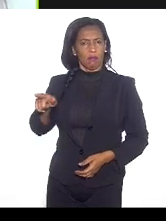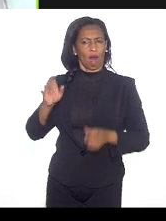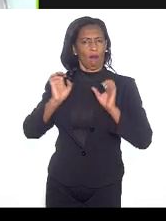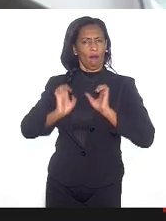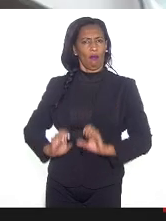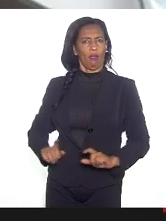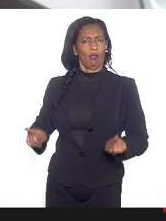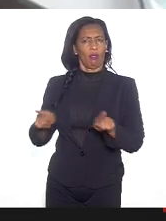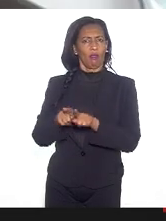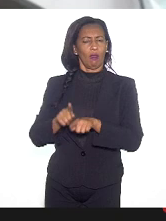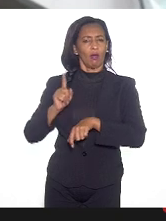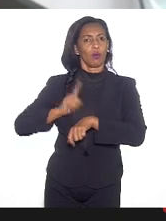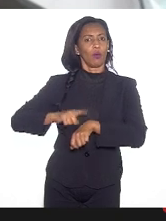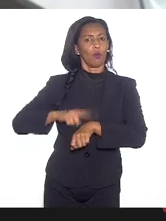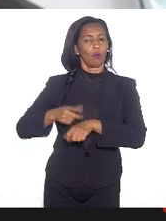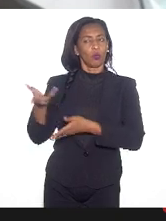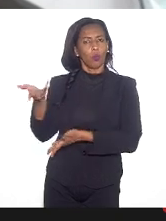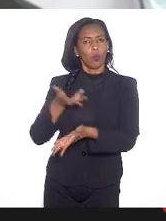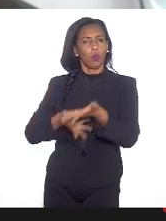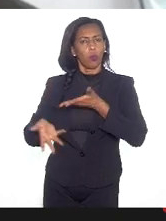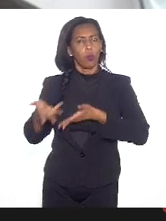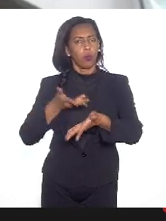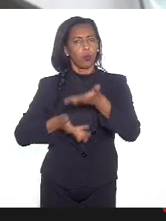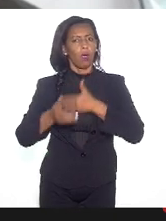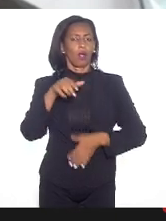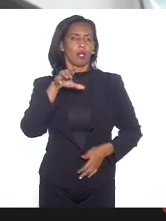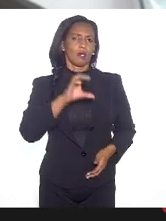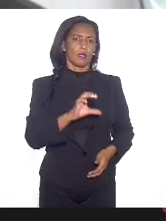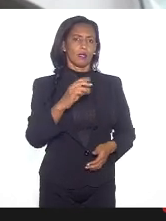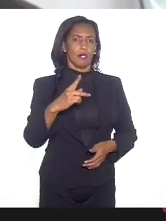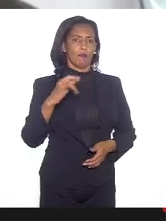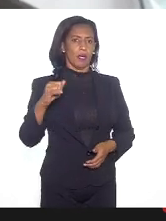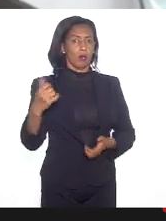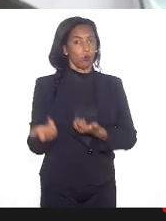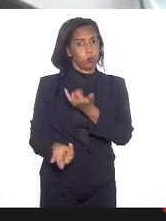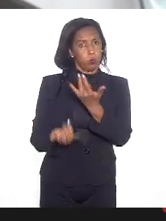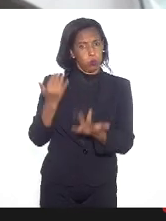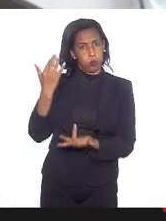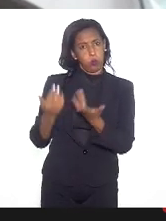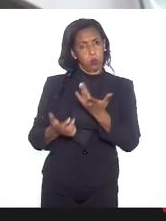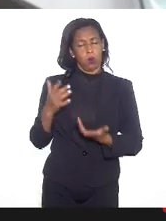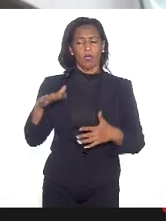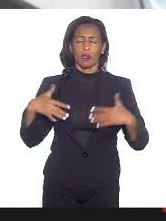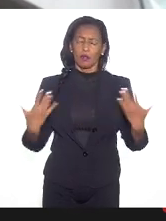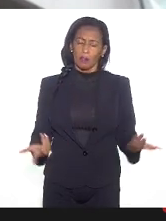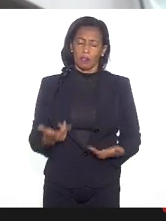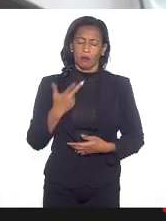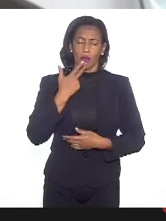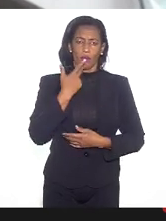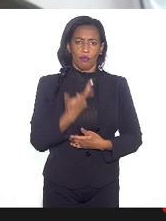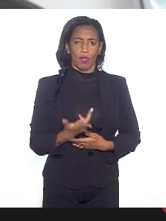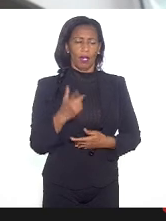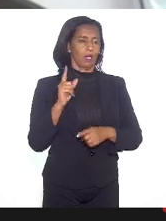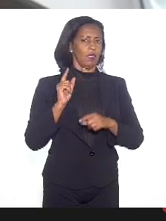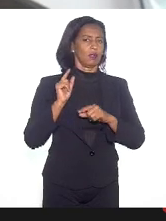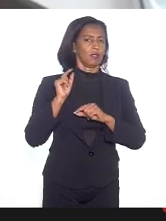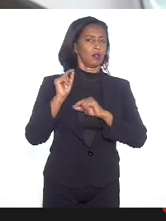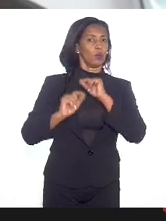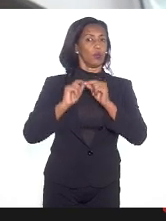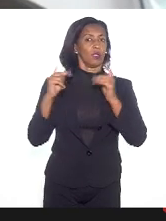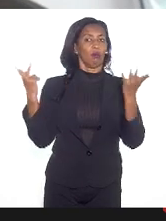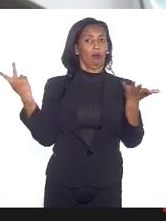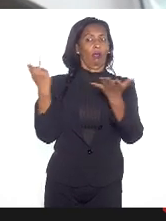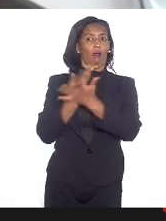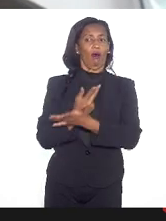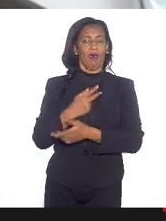durante o momento em que tivemos compartilhando ali na CPI dos incêndios. Então, dizer que o que, porventura, possa